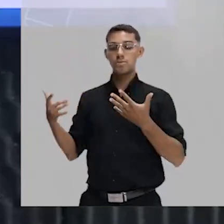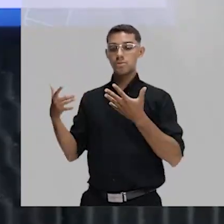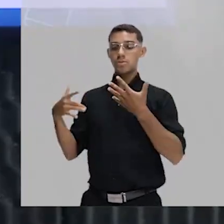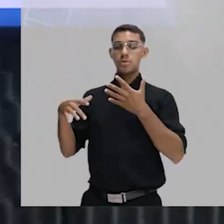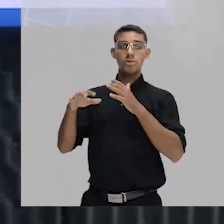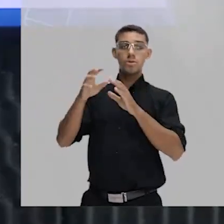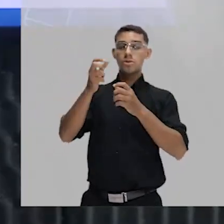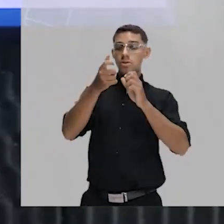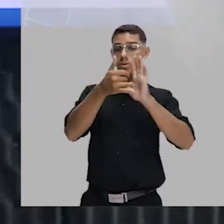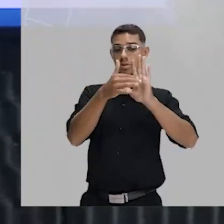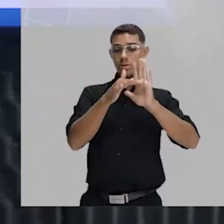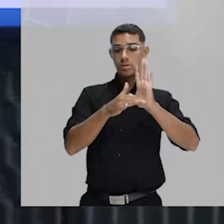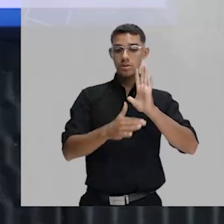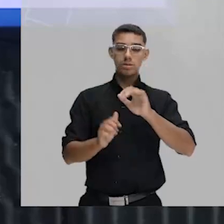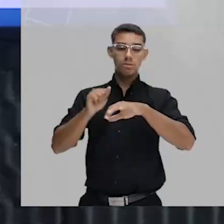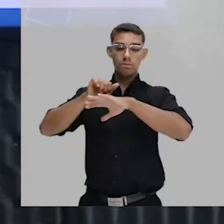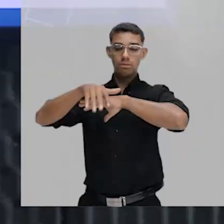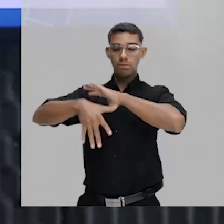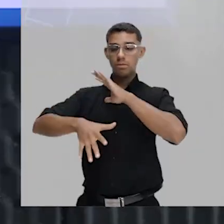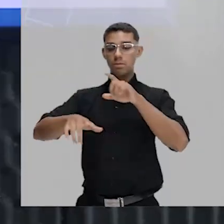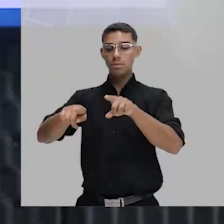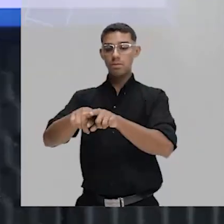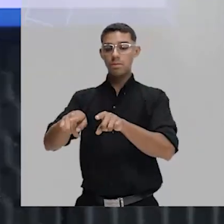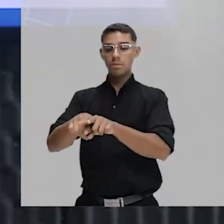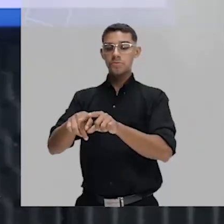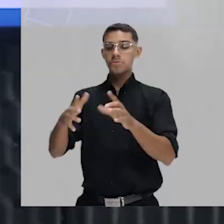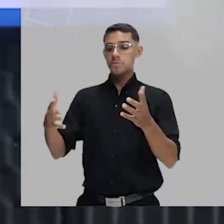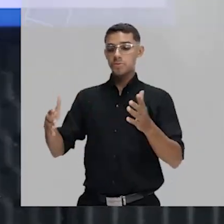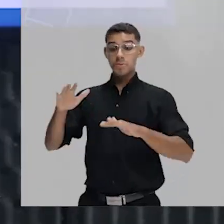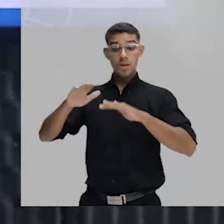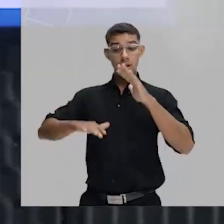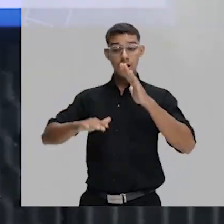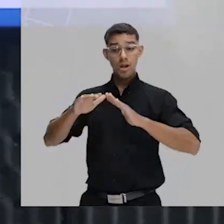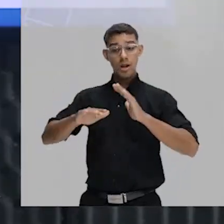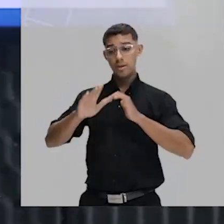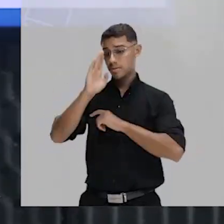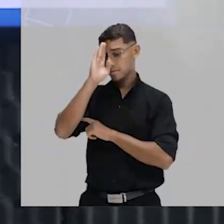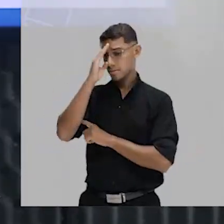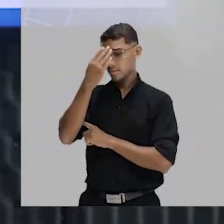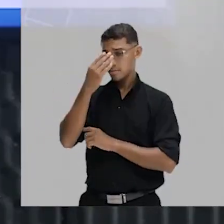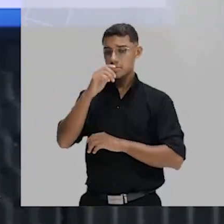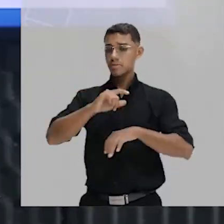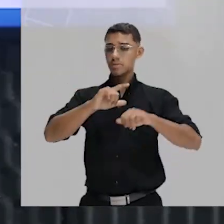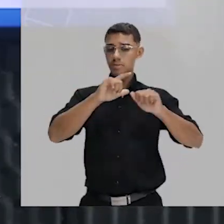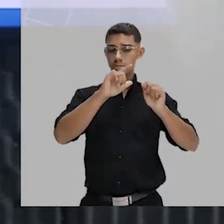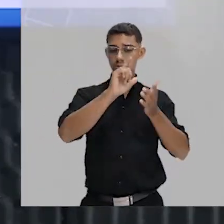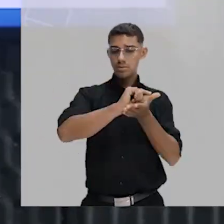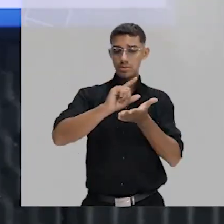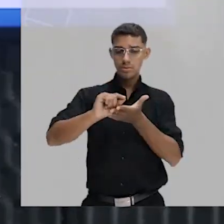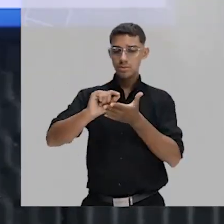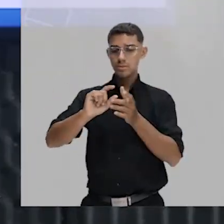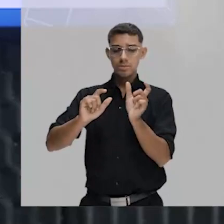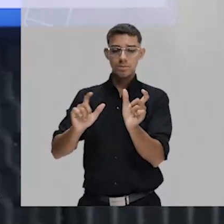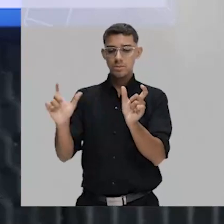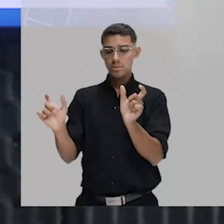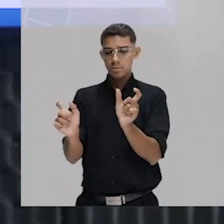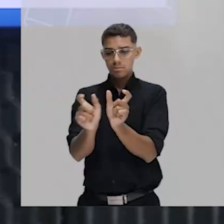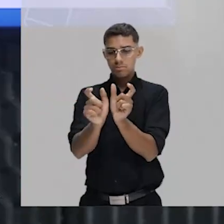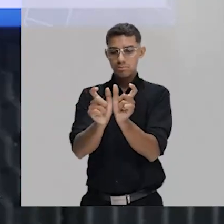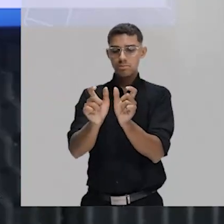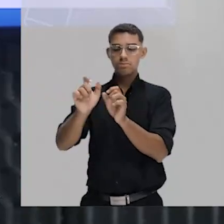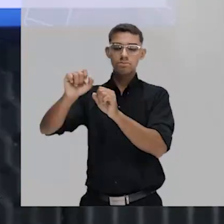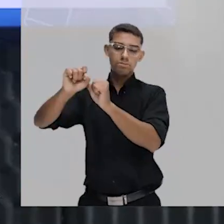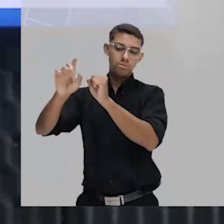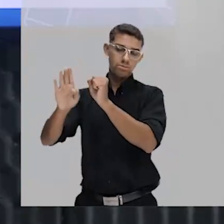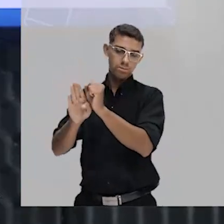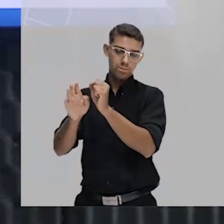taxas e a precipitação. Então, vocês podem perceber que a principal função do artigo é acompanhar, né, esse substantivo,